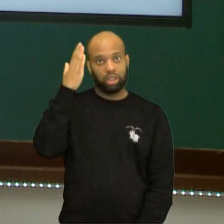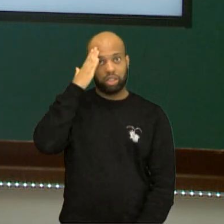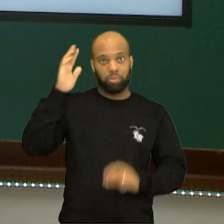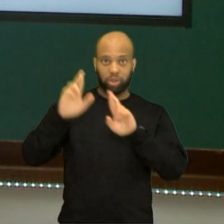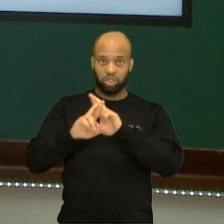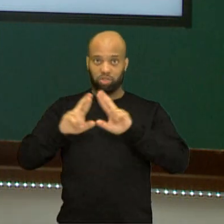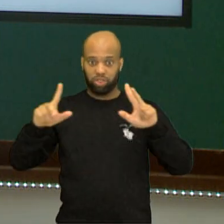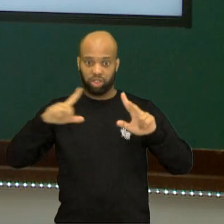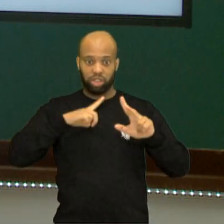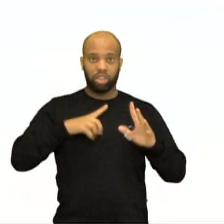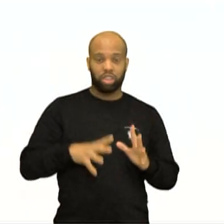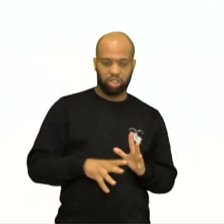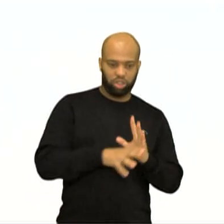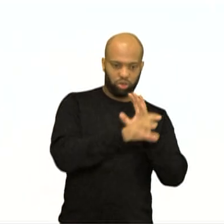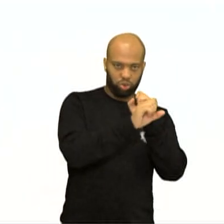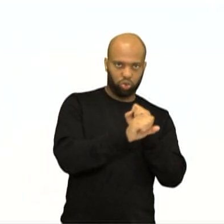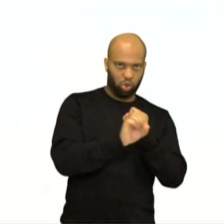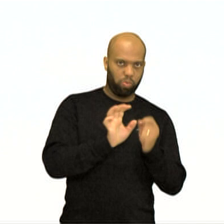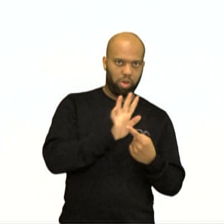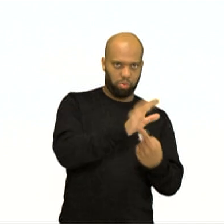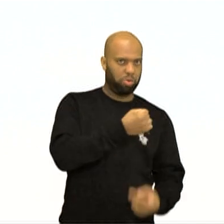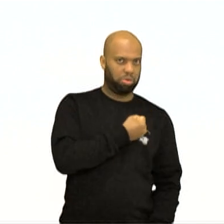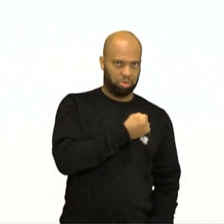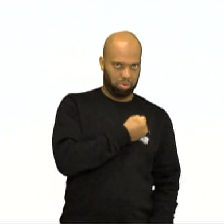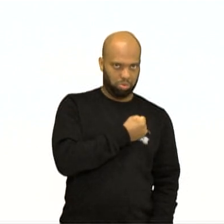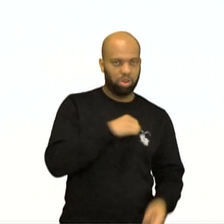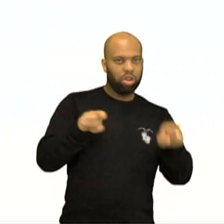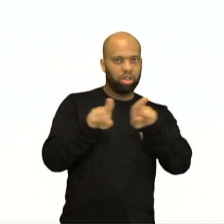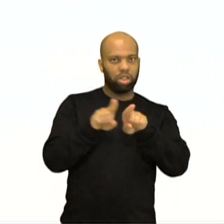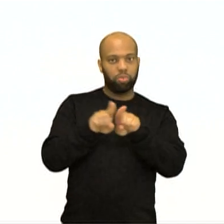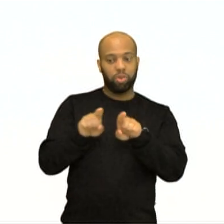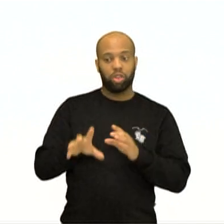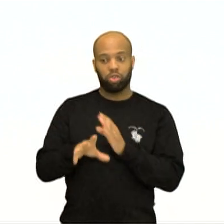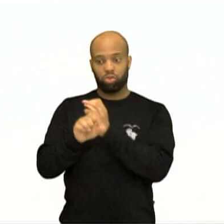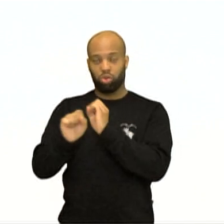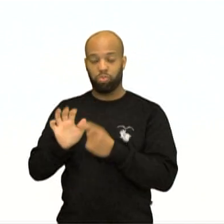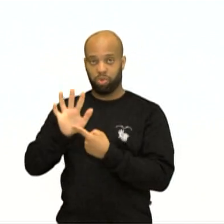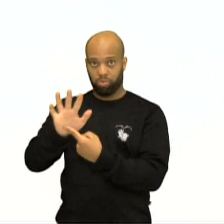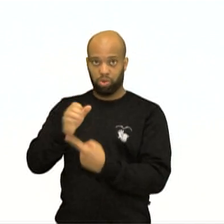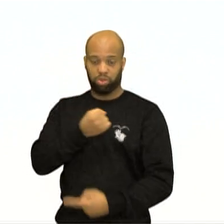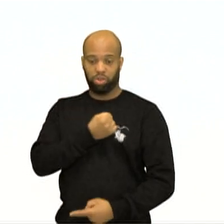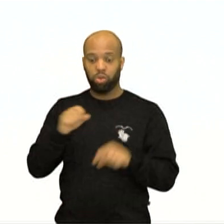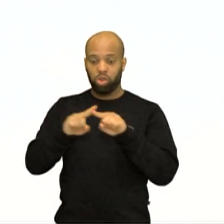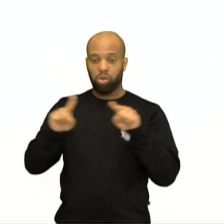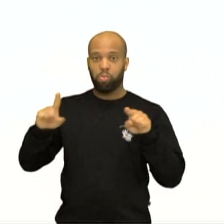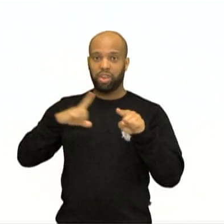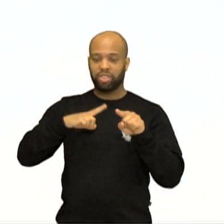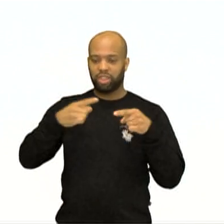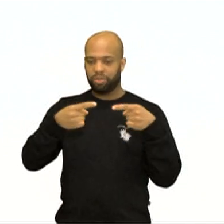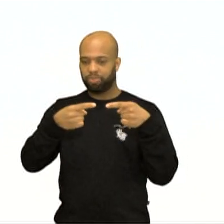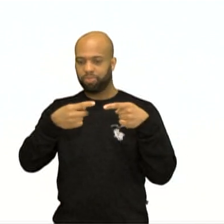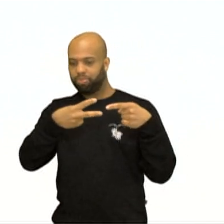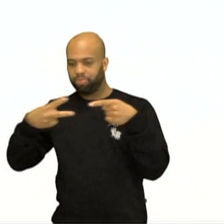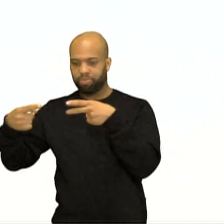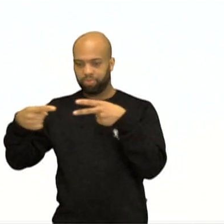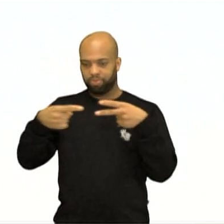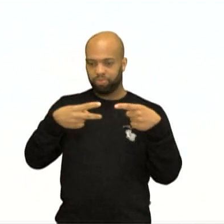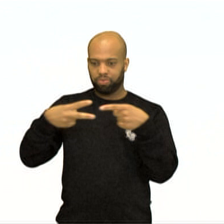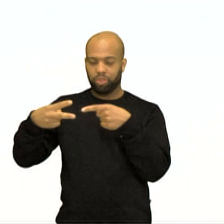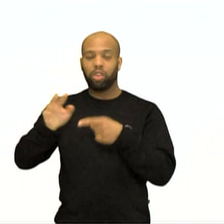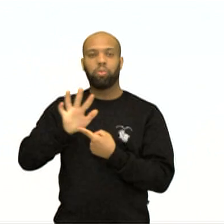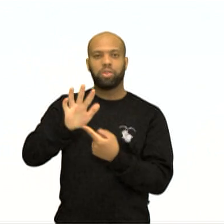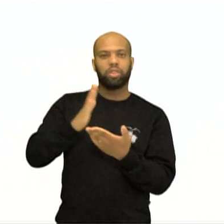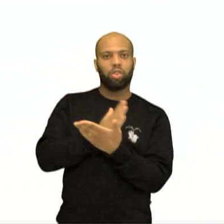grandezas escalares e vetoriais e fazer operações de soma com vetores, mostrar algumas técnicas aí sobre